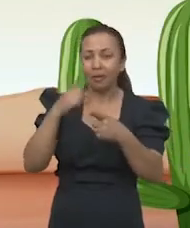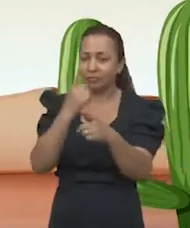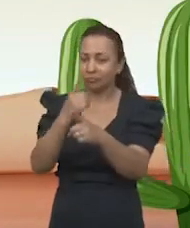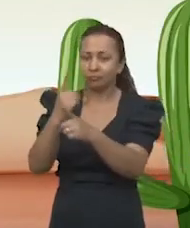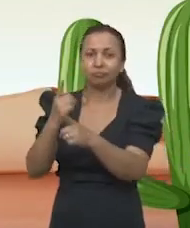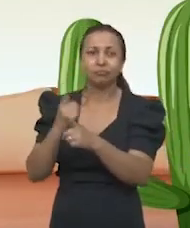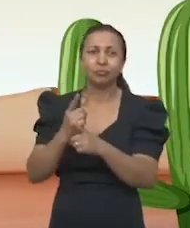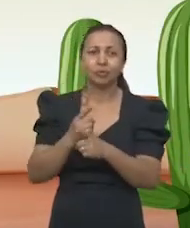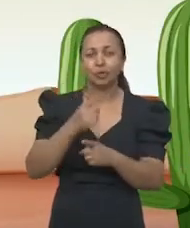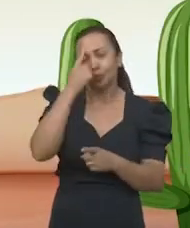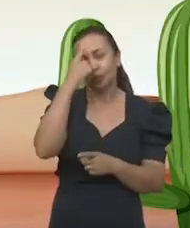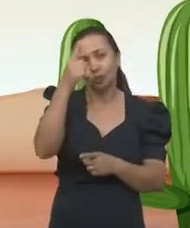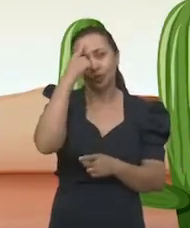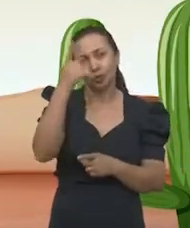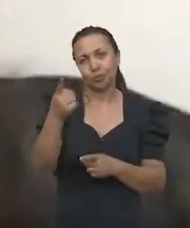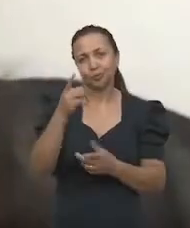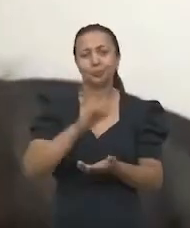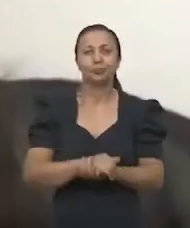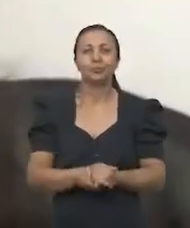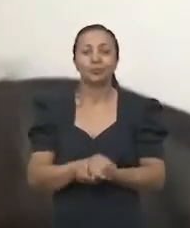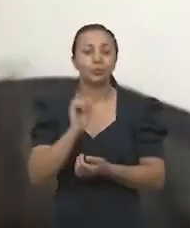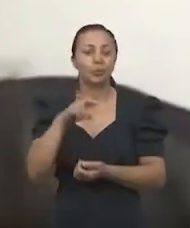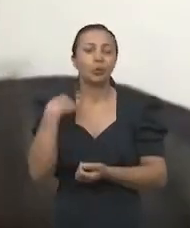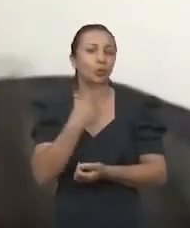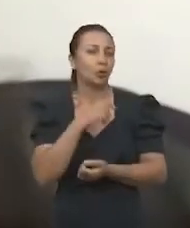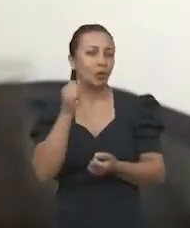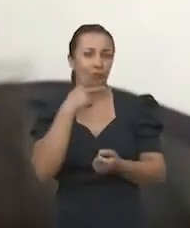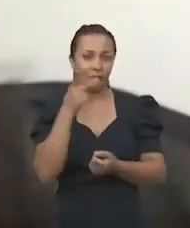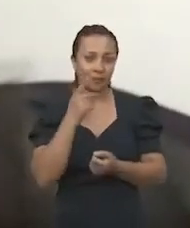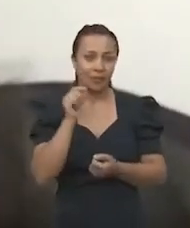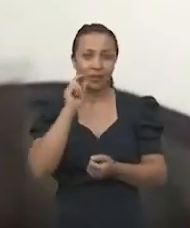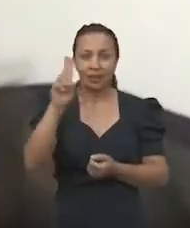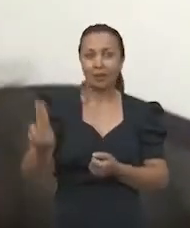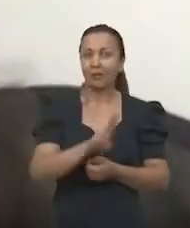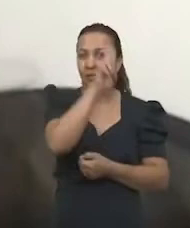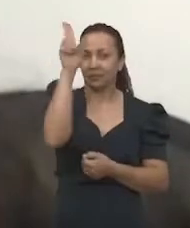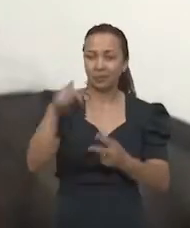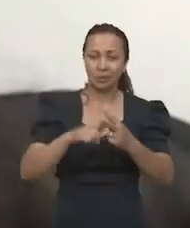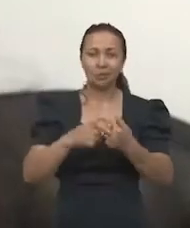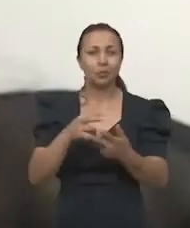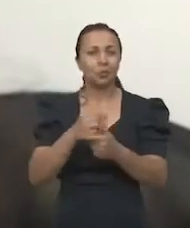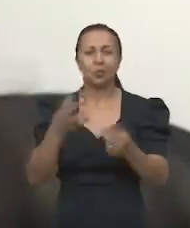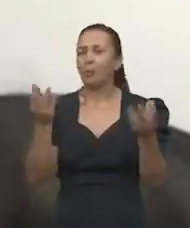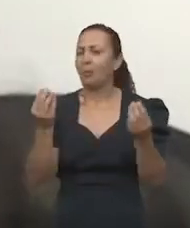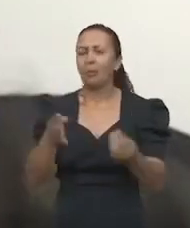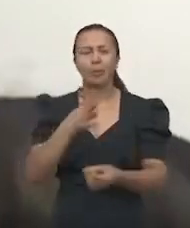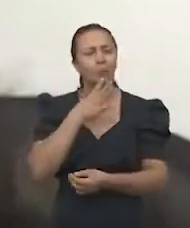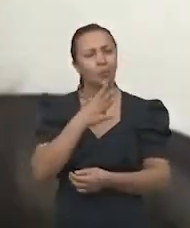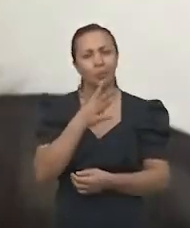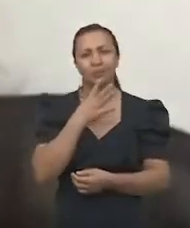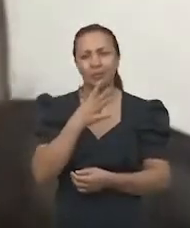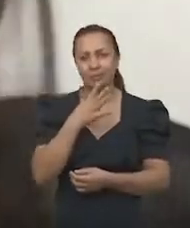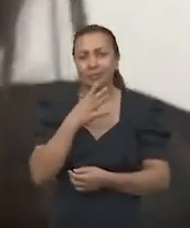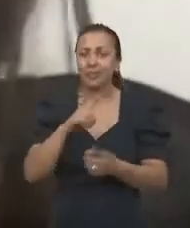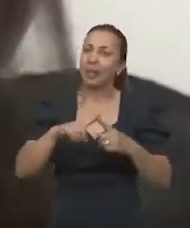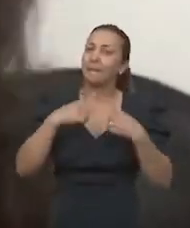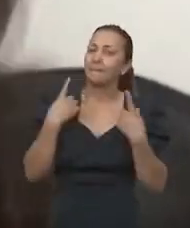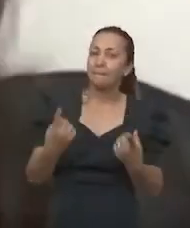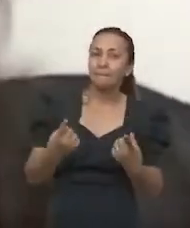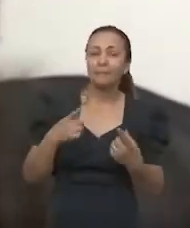problemas que ele vai enfrentando. O que a gente sempre fala é que a universidade produz muito conhecimento,